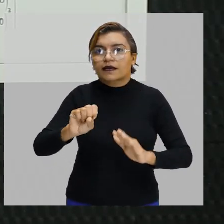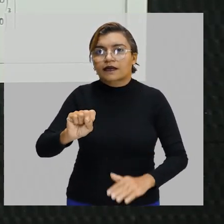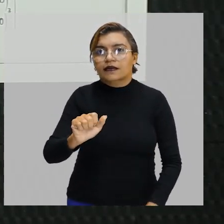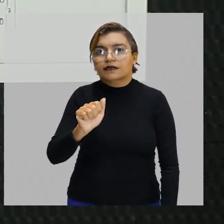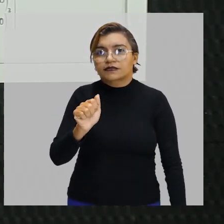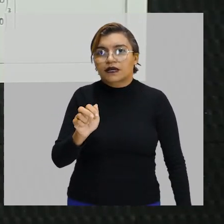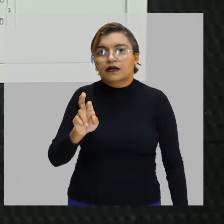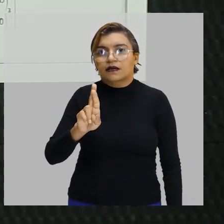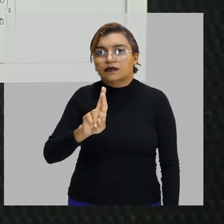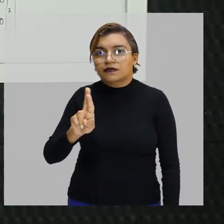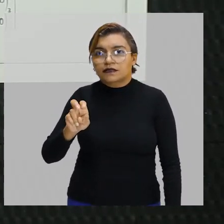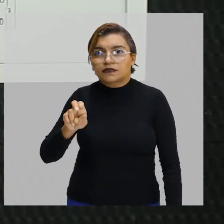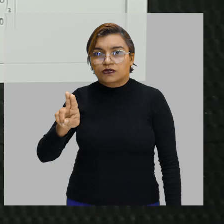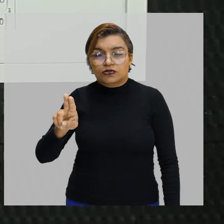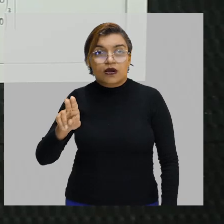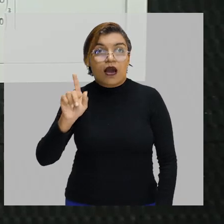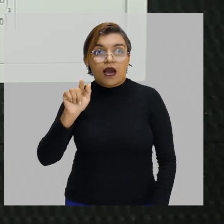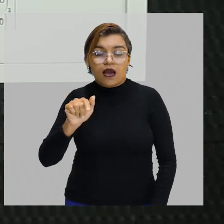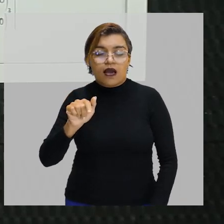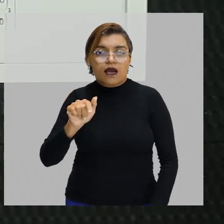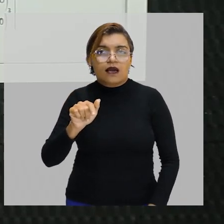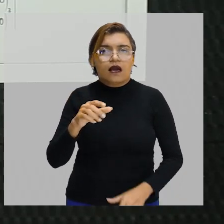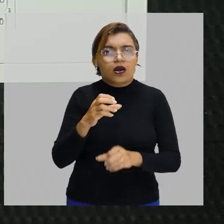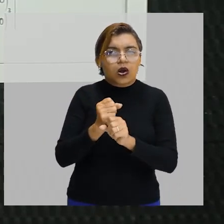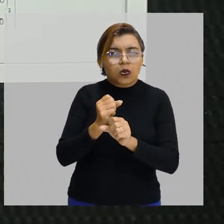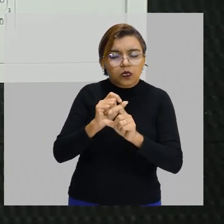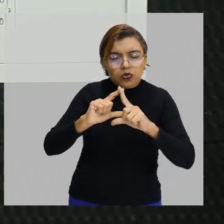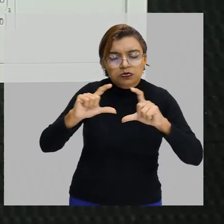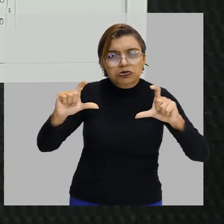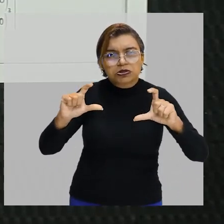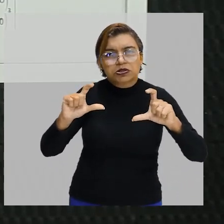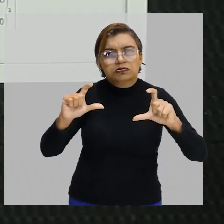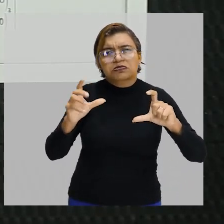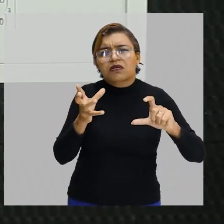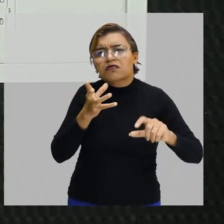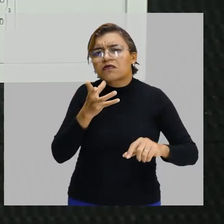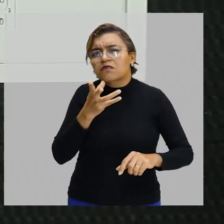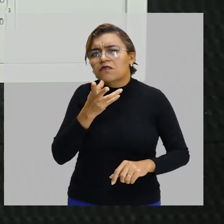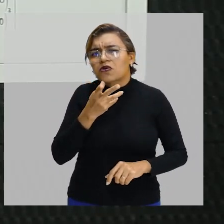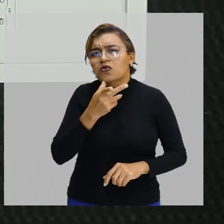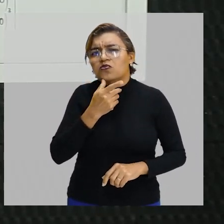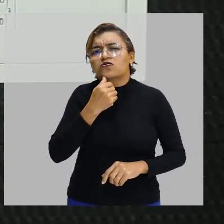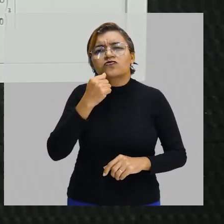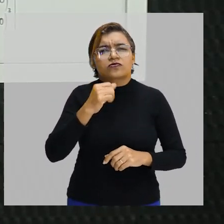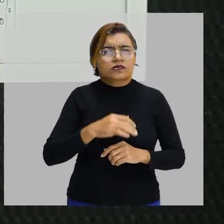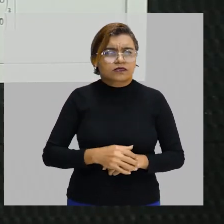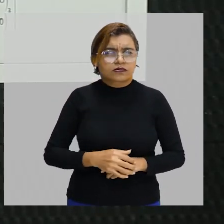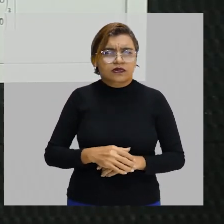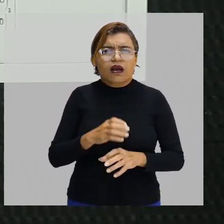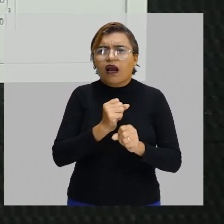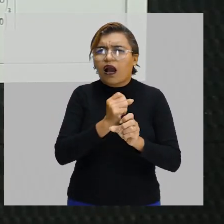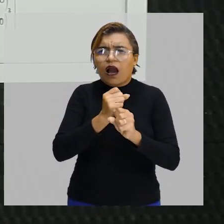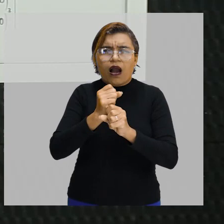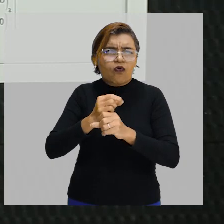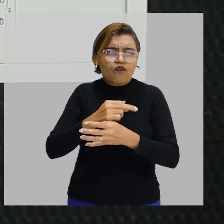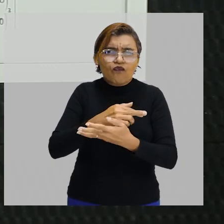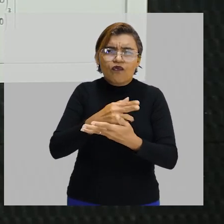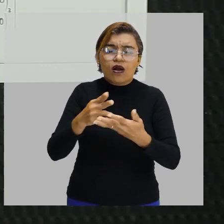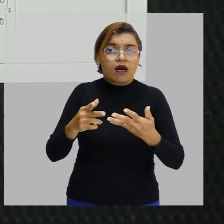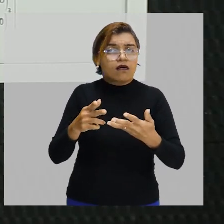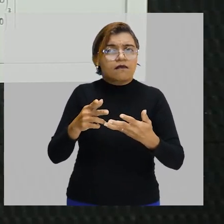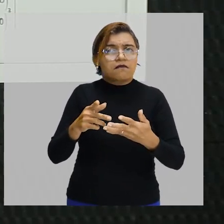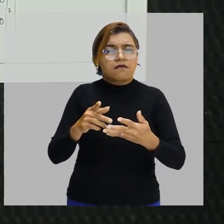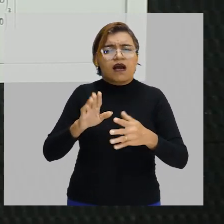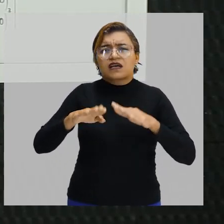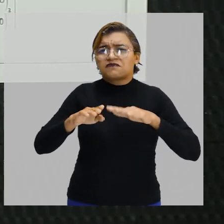calcular a equação, é um processo lento, aliás, demorado, com muito cálculo. E às vezes isso não há